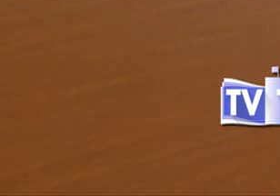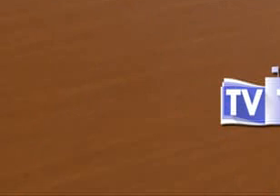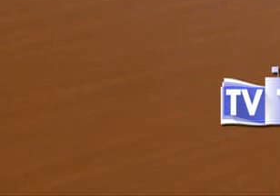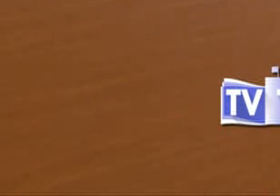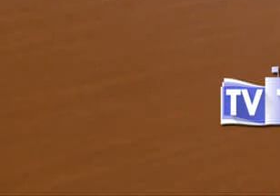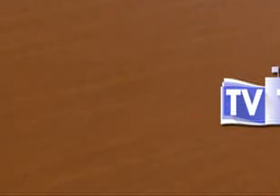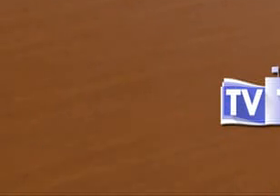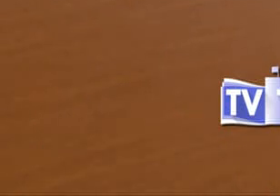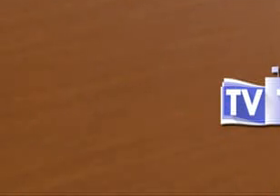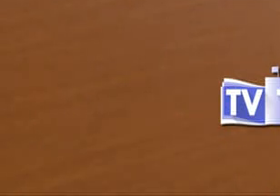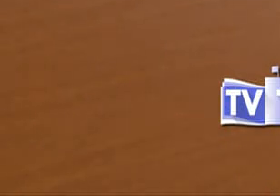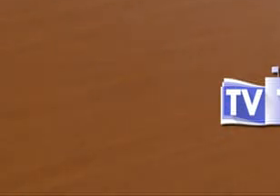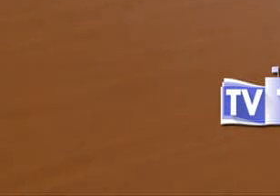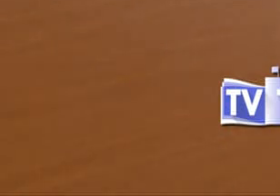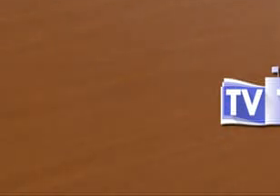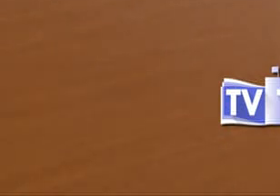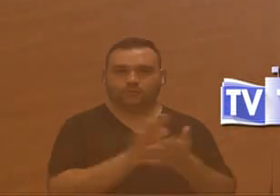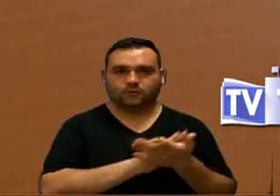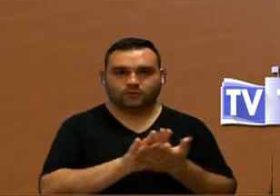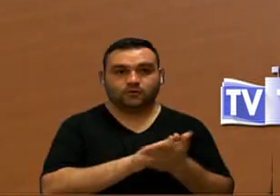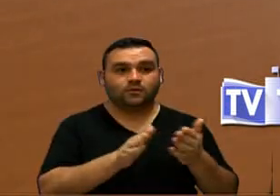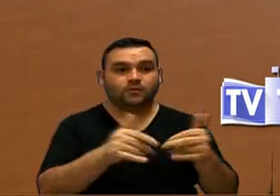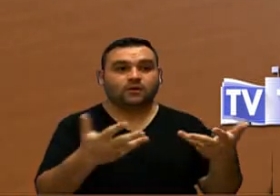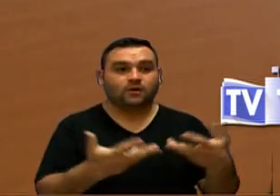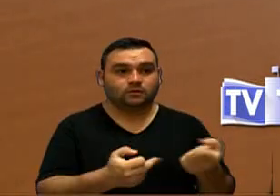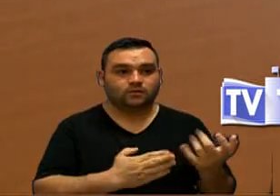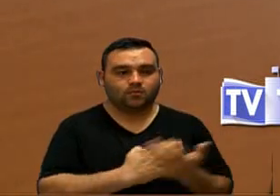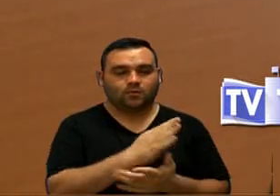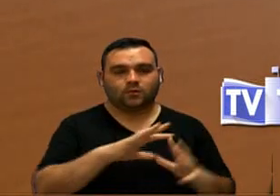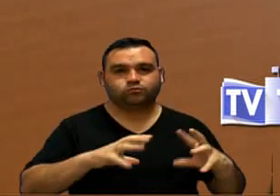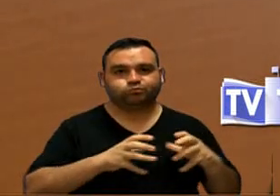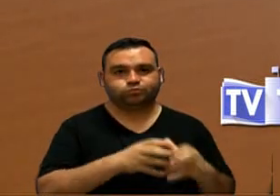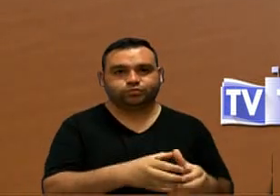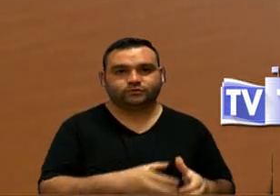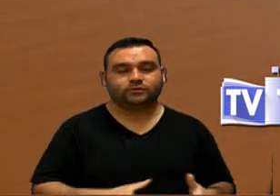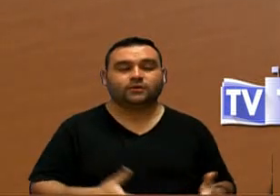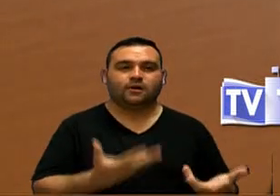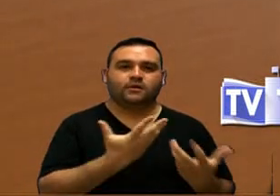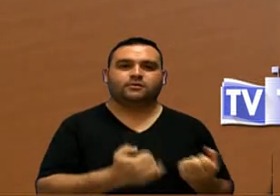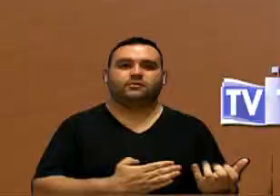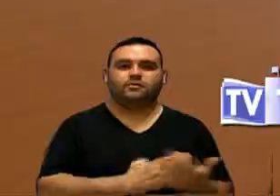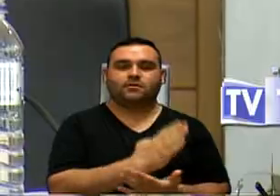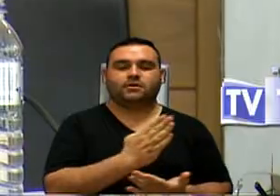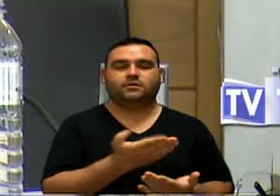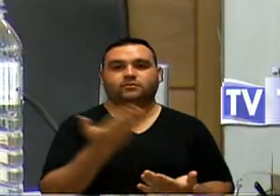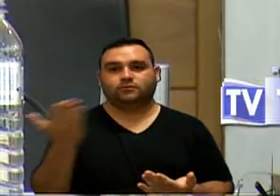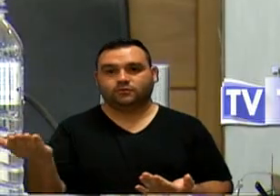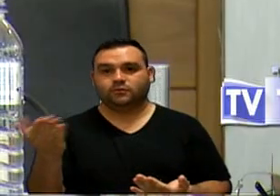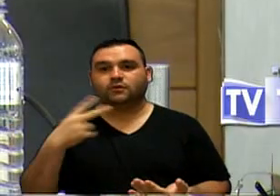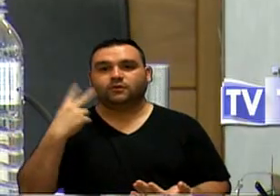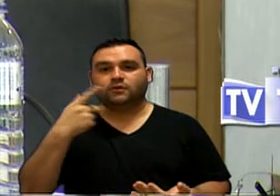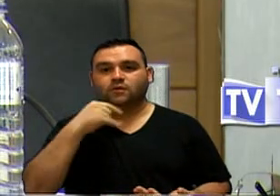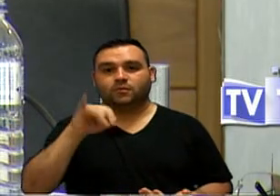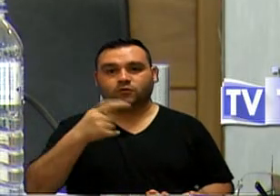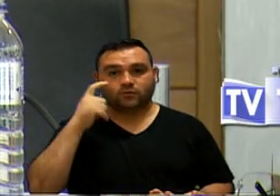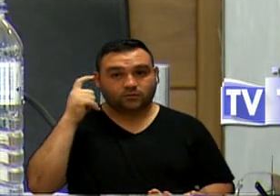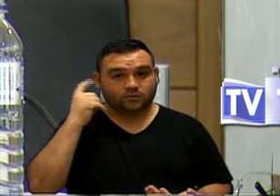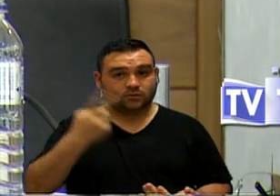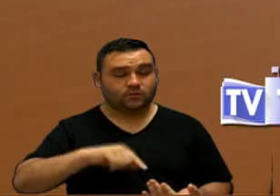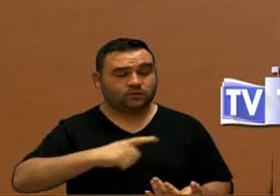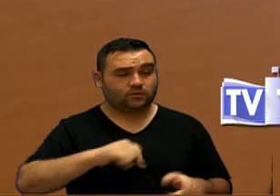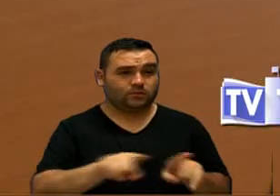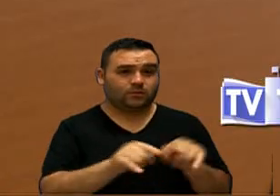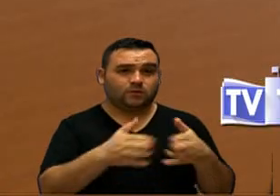Os requerimentos não destacados, solicito a aprovação em bloco. Aprovado. Vereador João Donizete. Nós